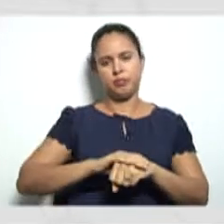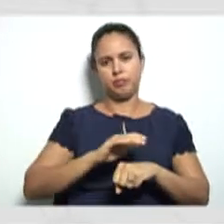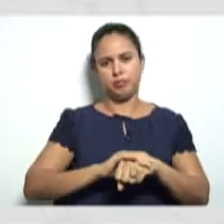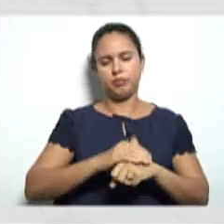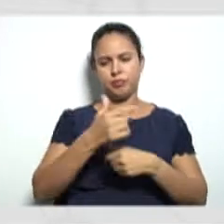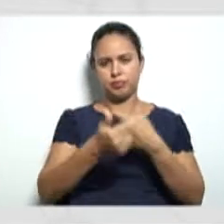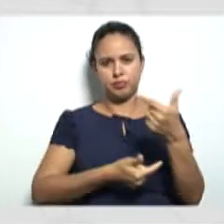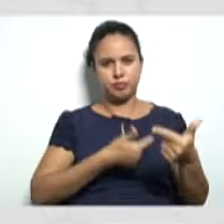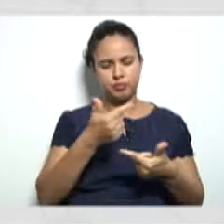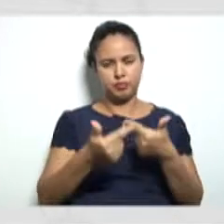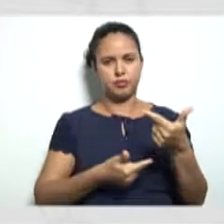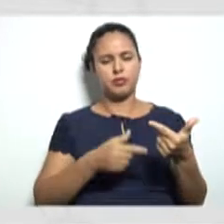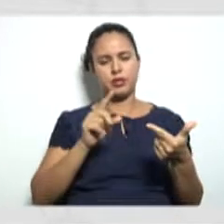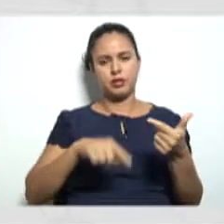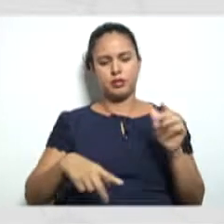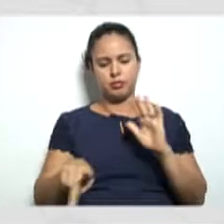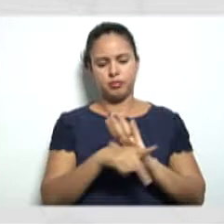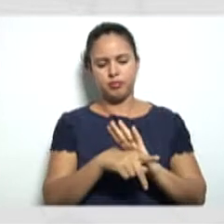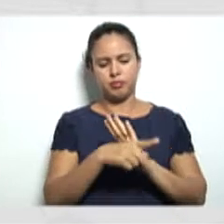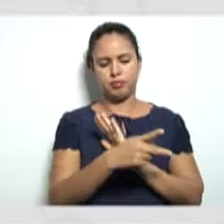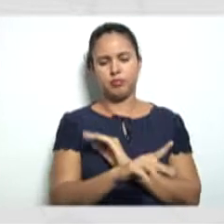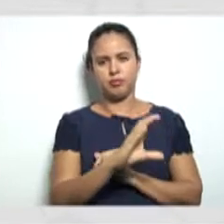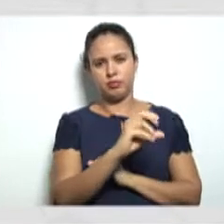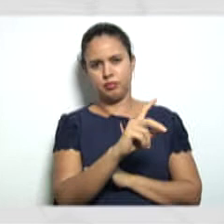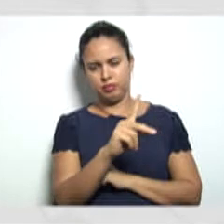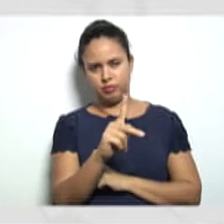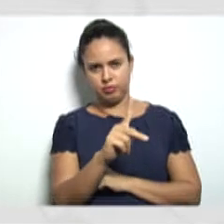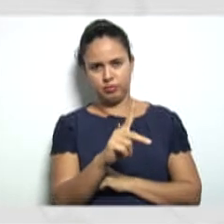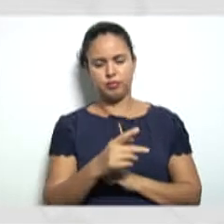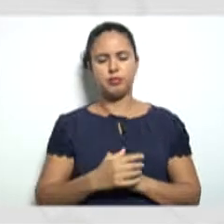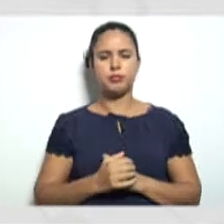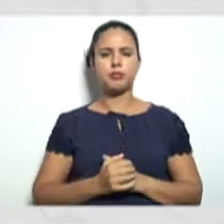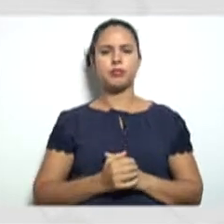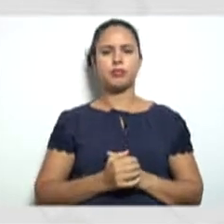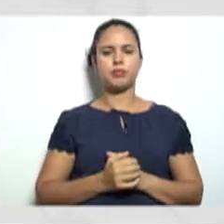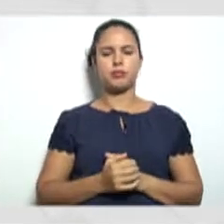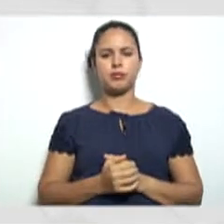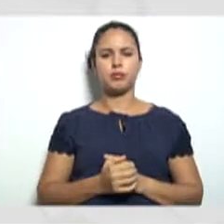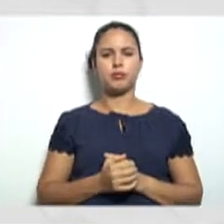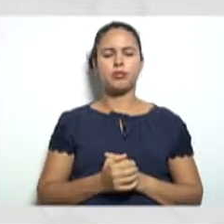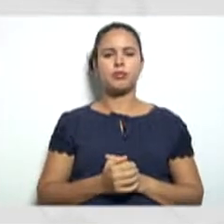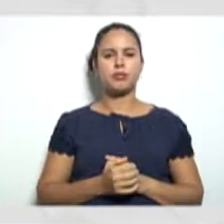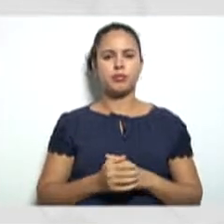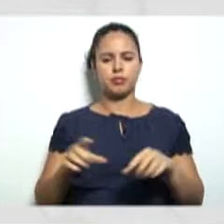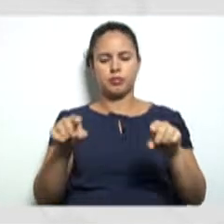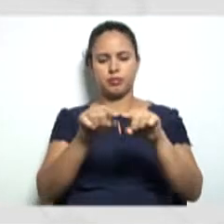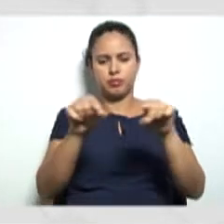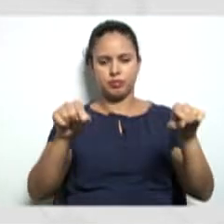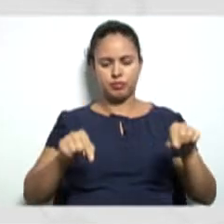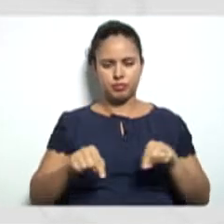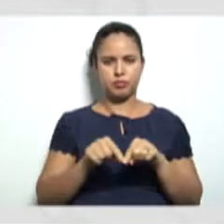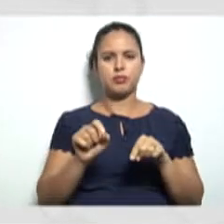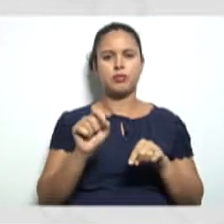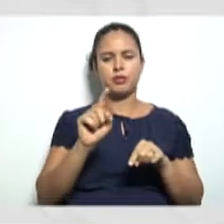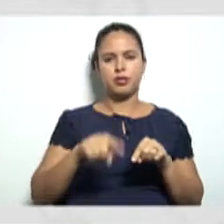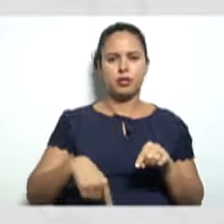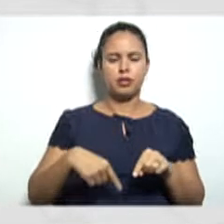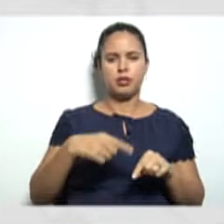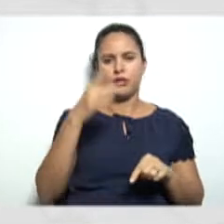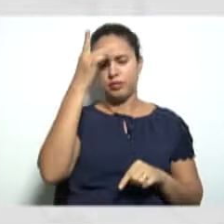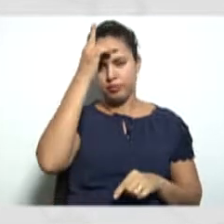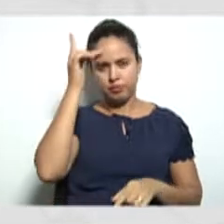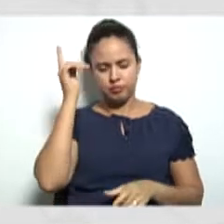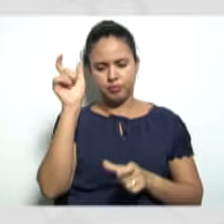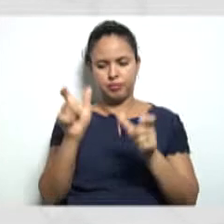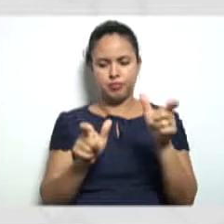de capitais, das máquinas e dos equipamentos de produção. A propriedade dos meios de produção é dos trabalhadores